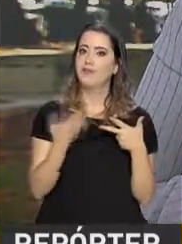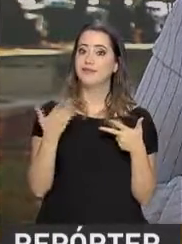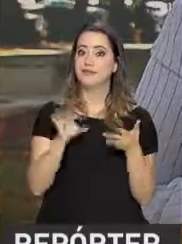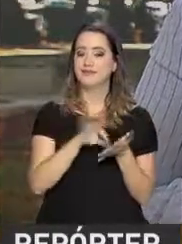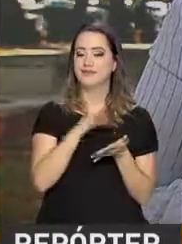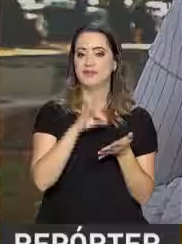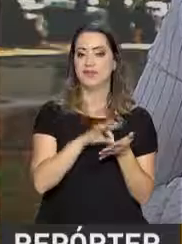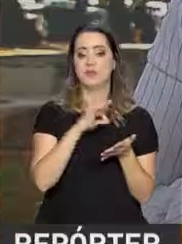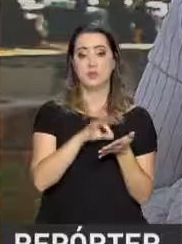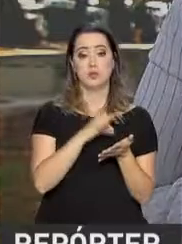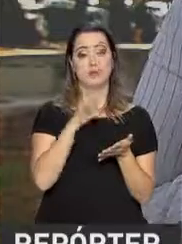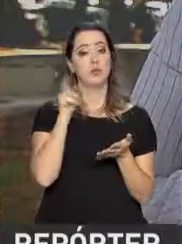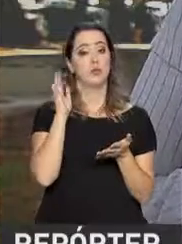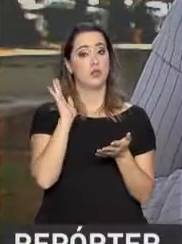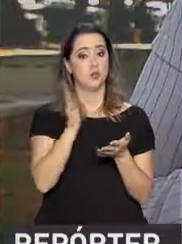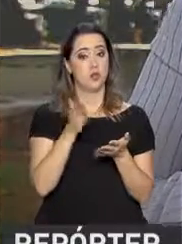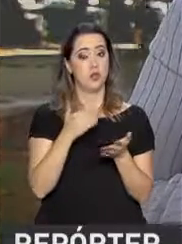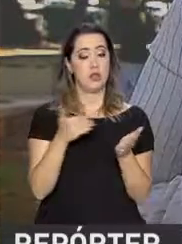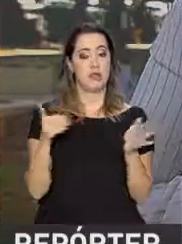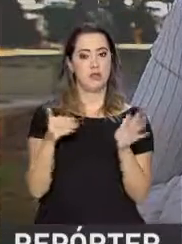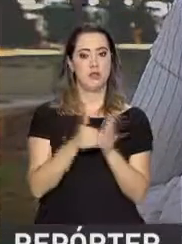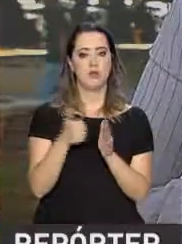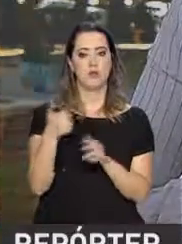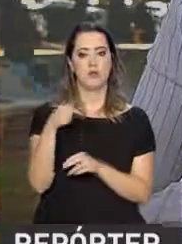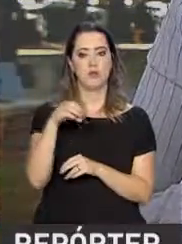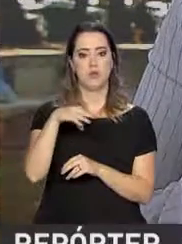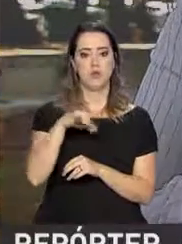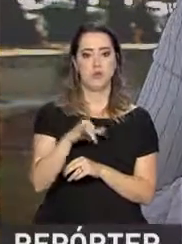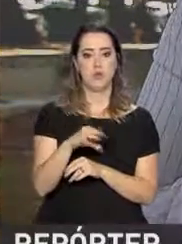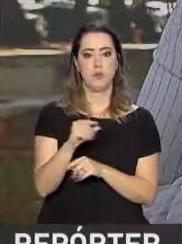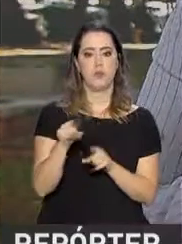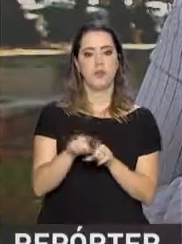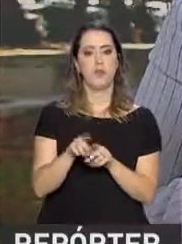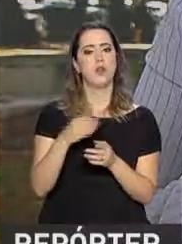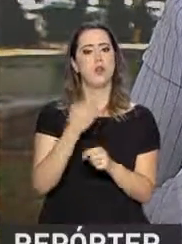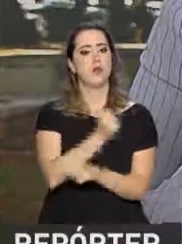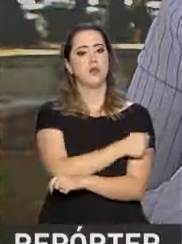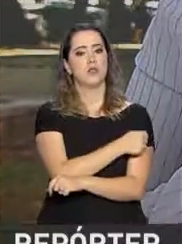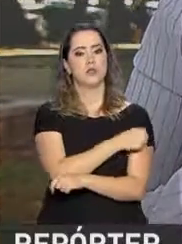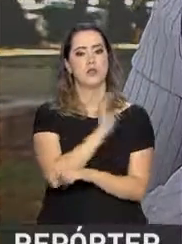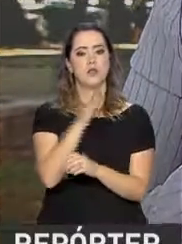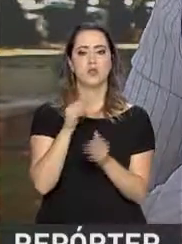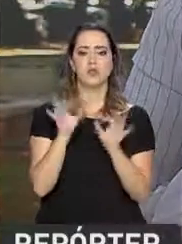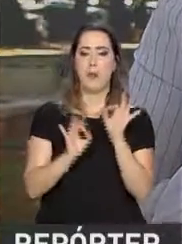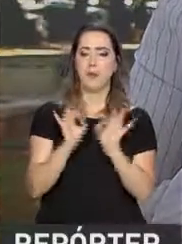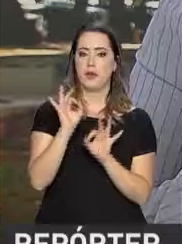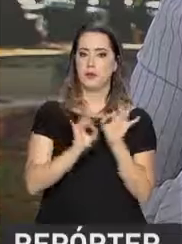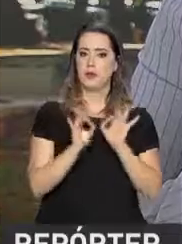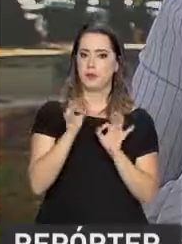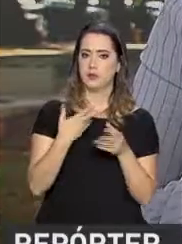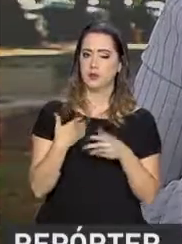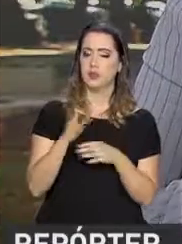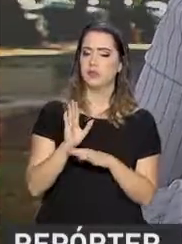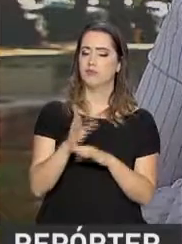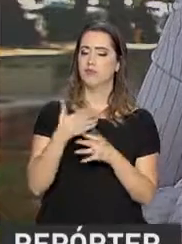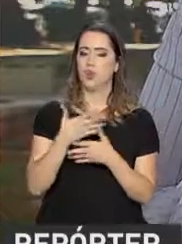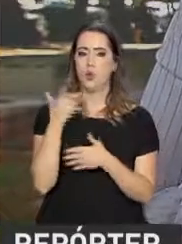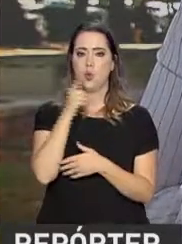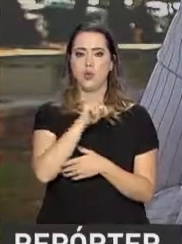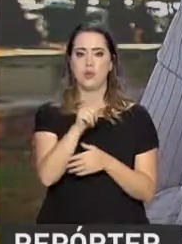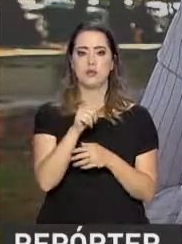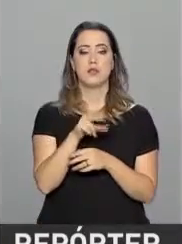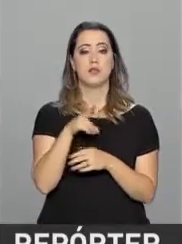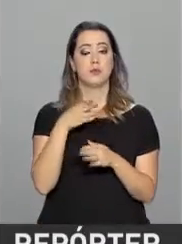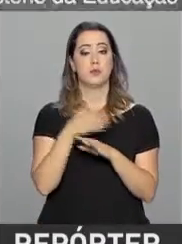para o exame nacional do ensino médio vão até o dia 18 de maio e os estudantes já se preparam para garantir uma vaga na